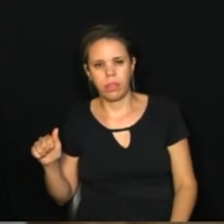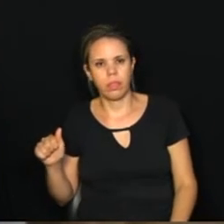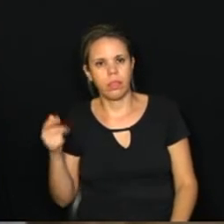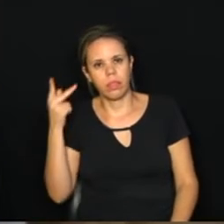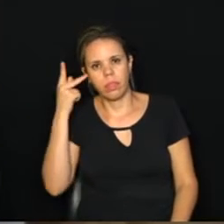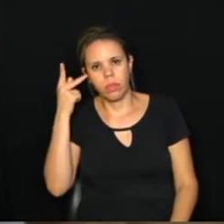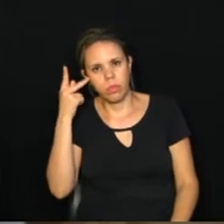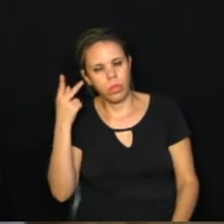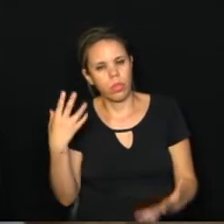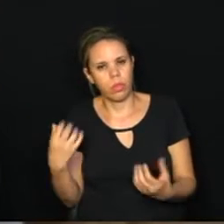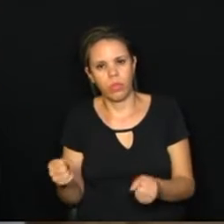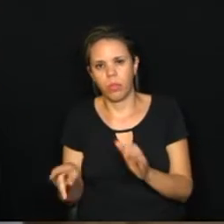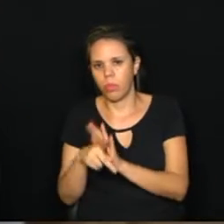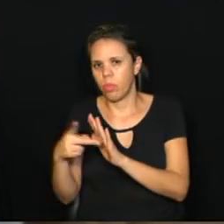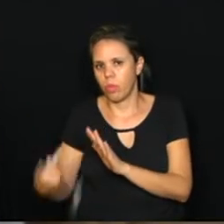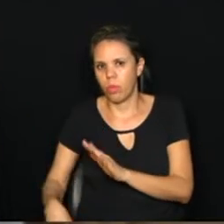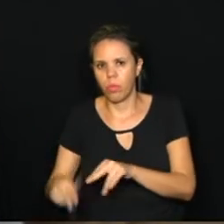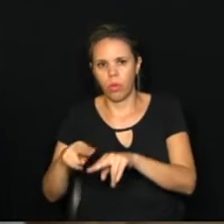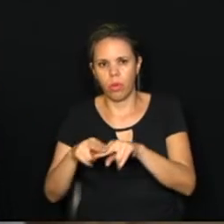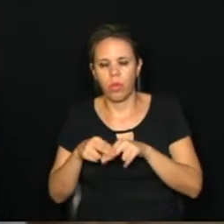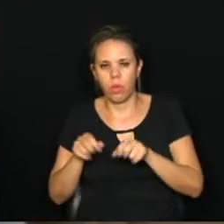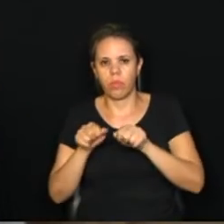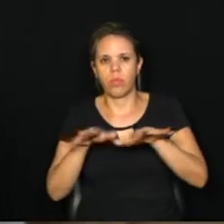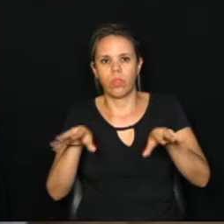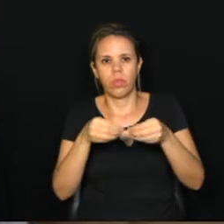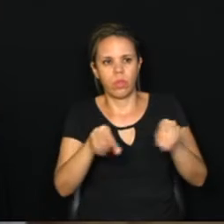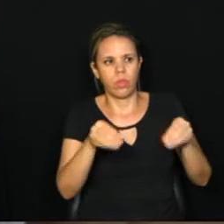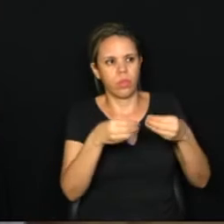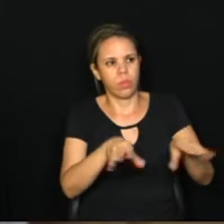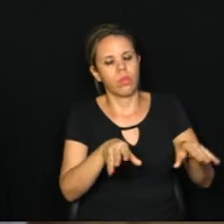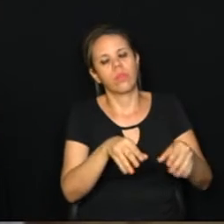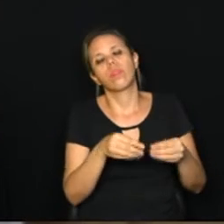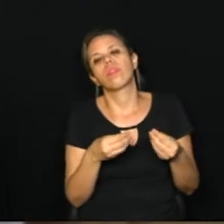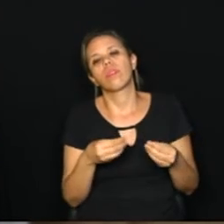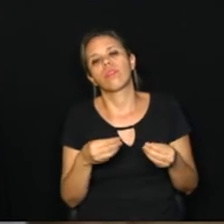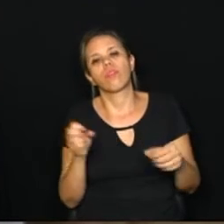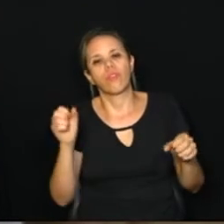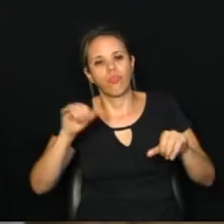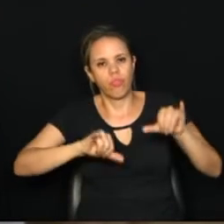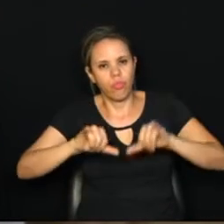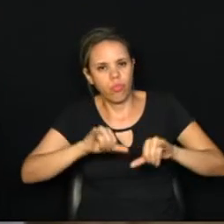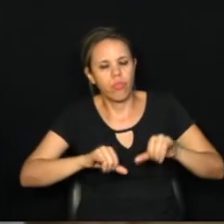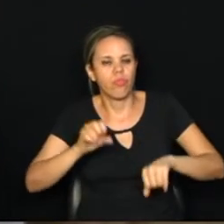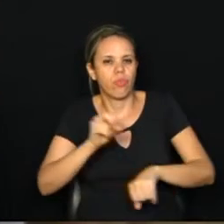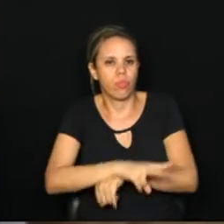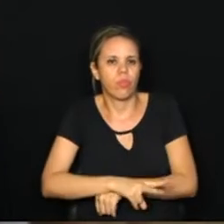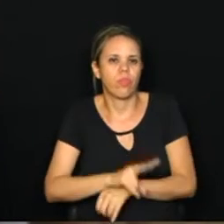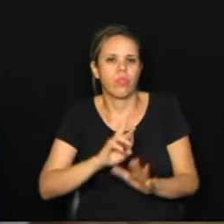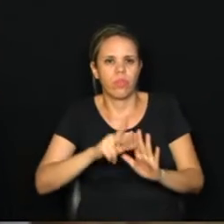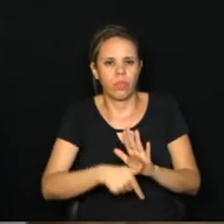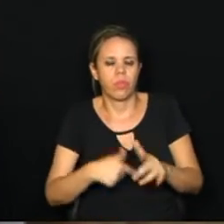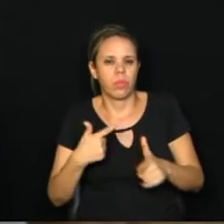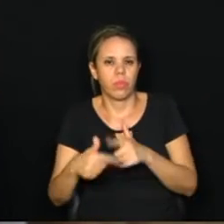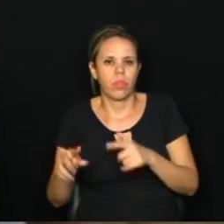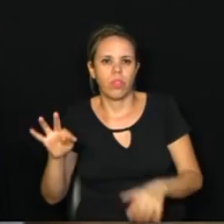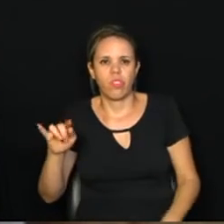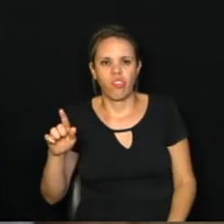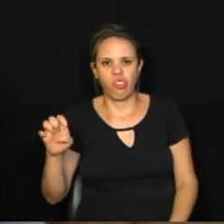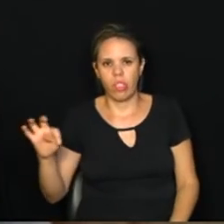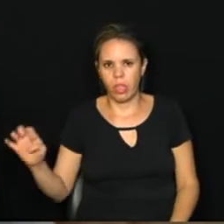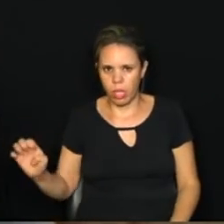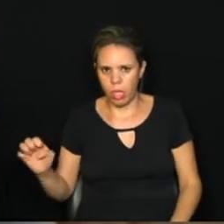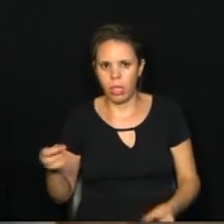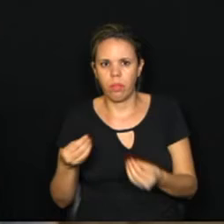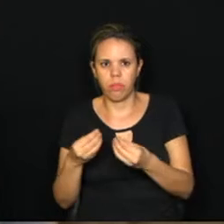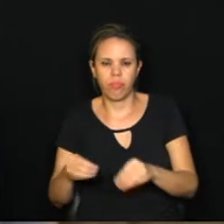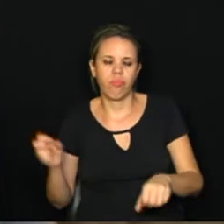própria bacia, o Alto Tietê, por conta da contaminação das suas bacias. O Rio Tietê, o Rio Pinheiros, a Billings, enfim, estão plenamente